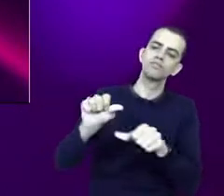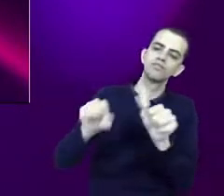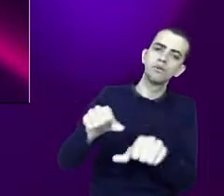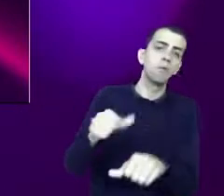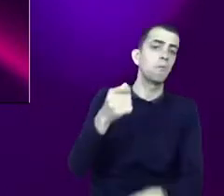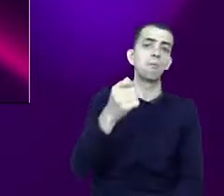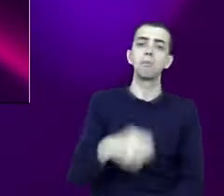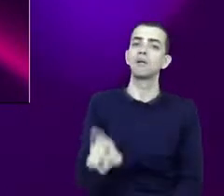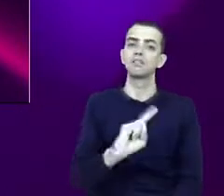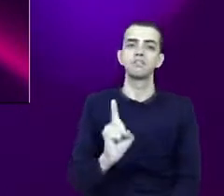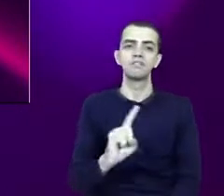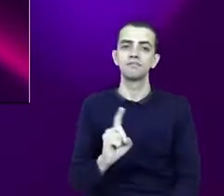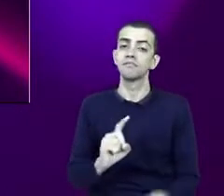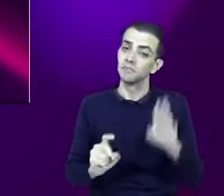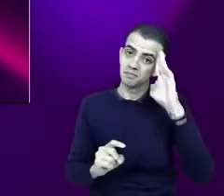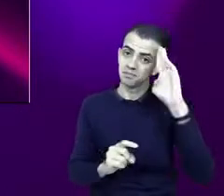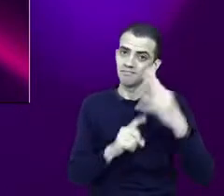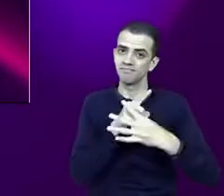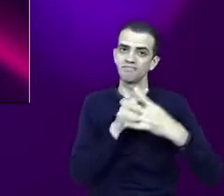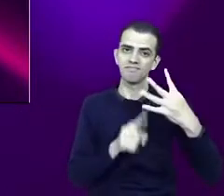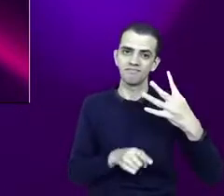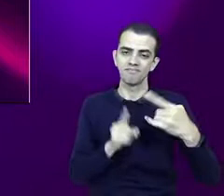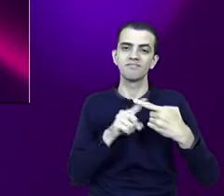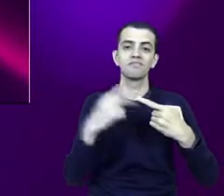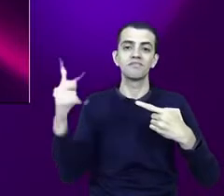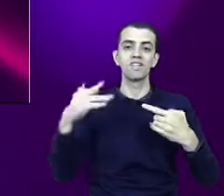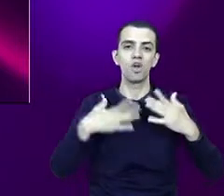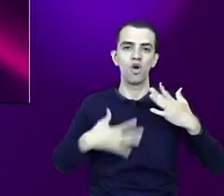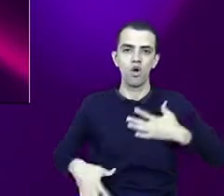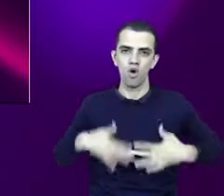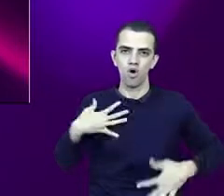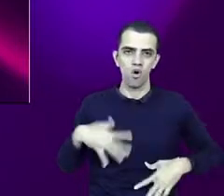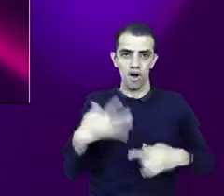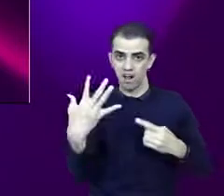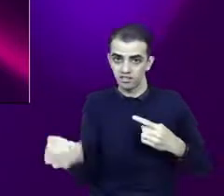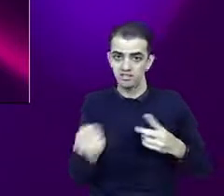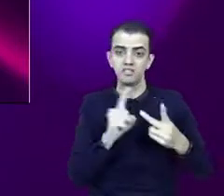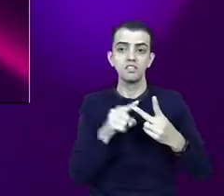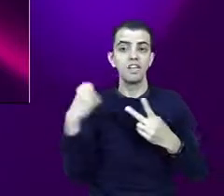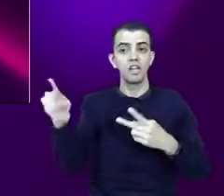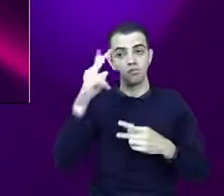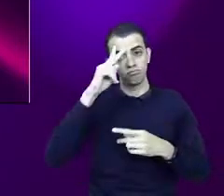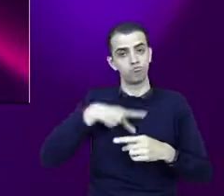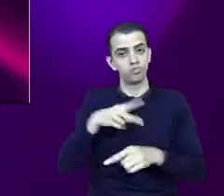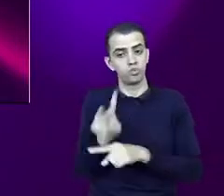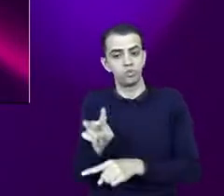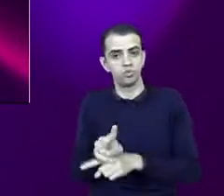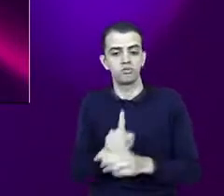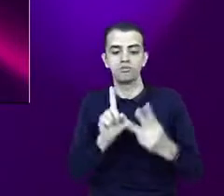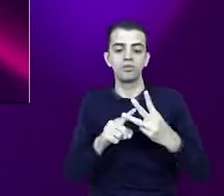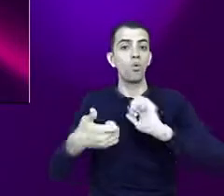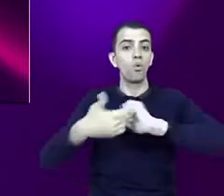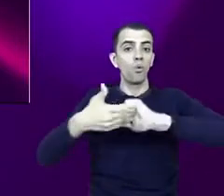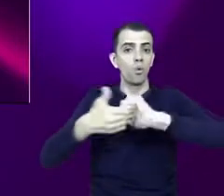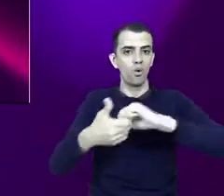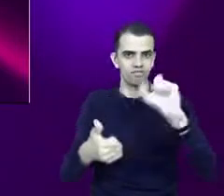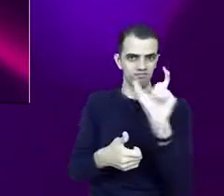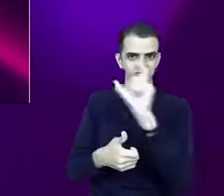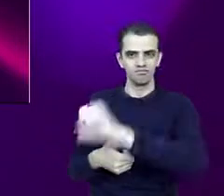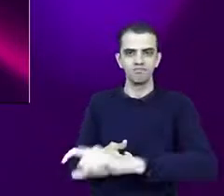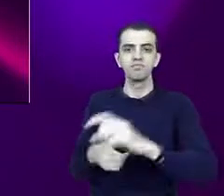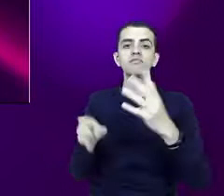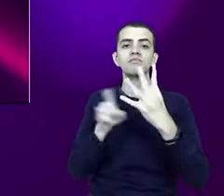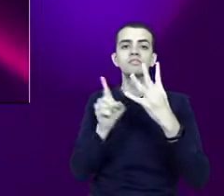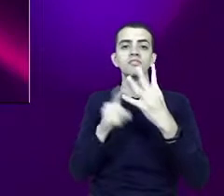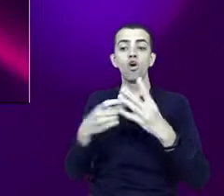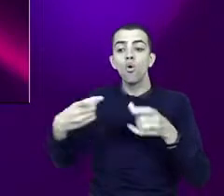4 P's, né? A reação biológica do paciente, como o paciente cuida da prótese, a qualidade do implante e o posicionamento.